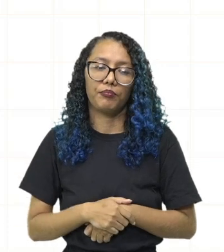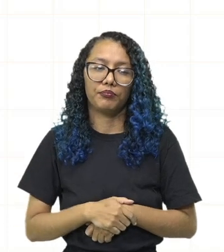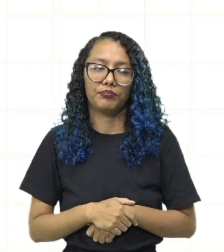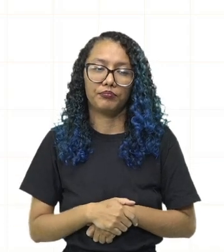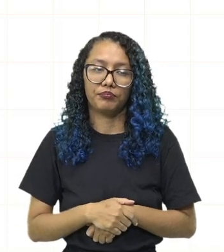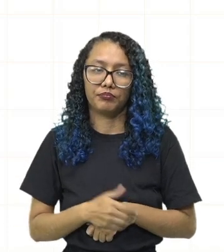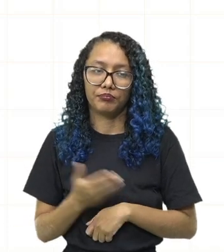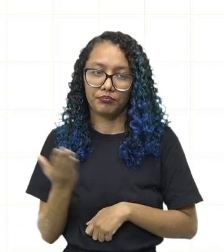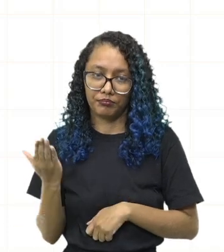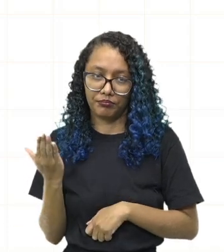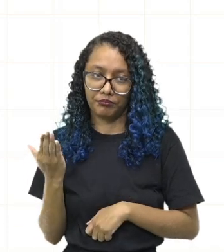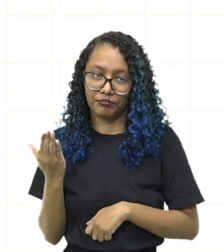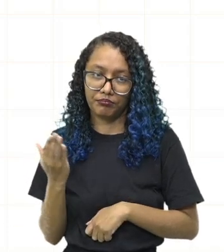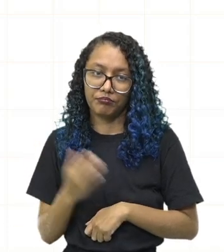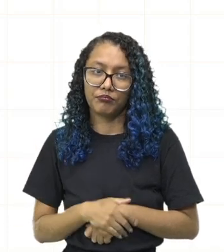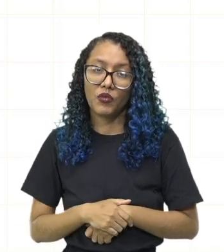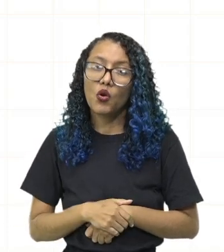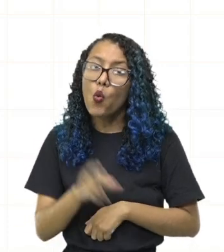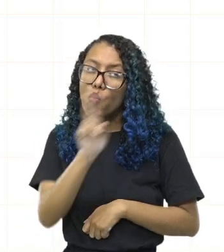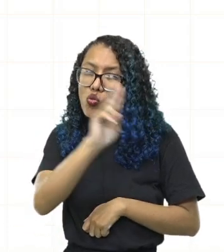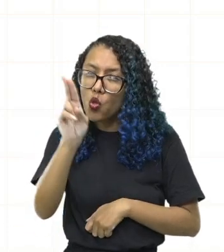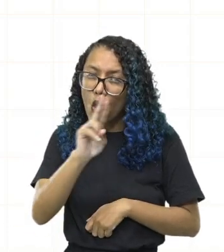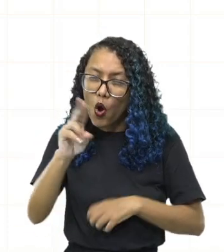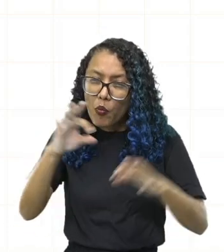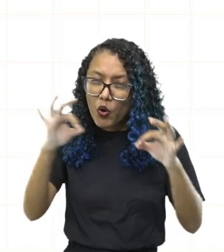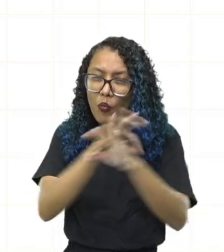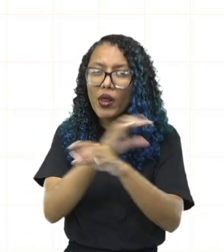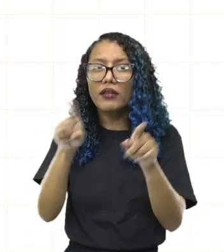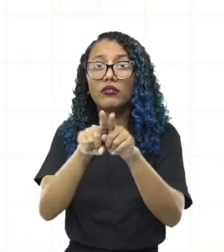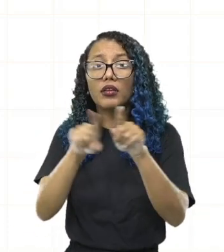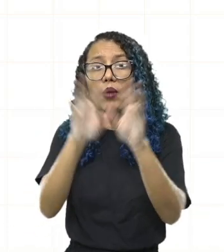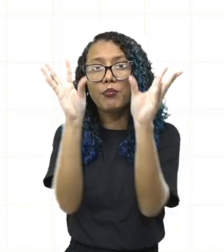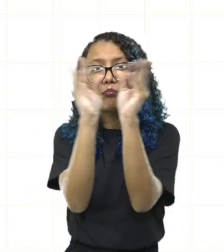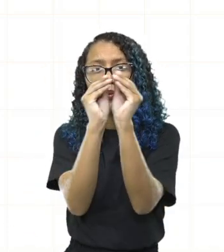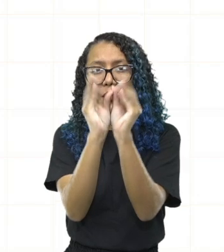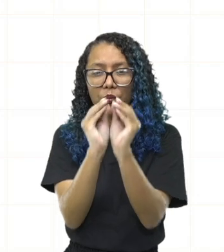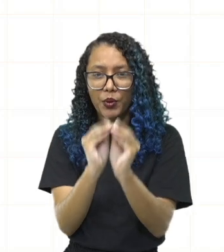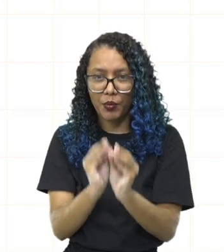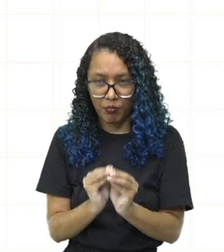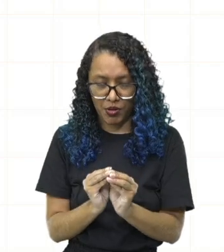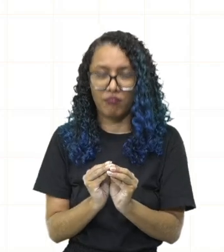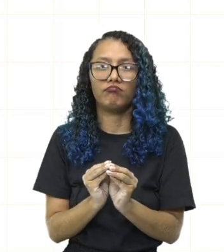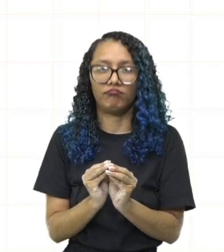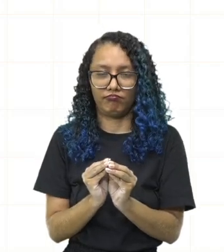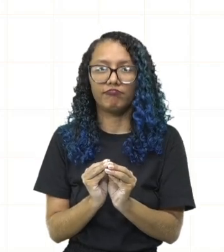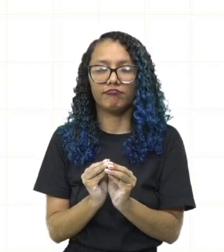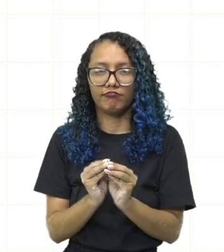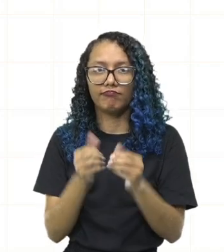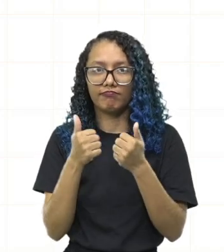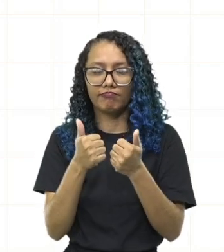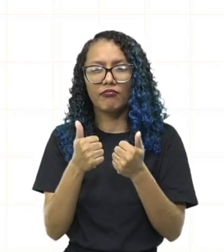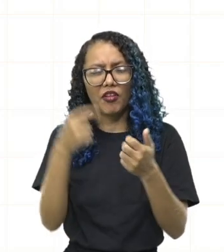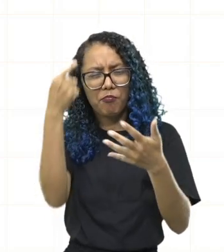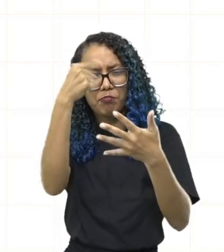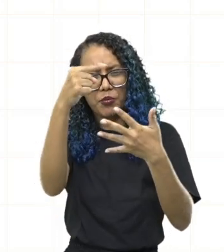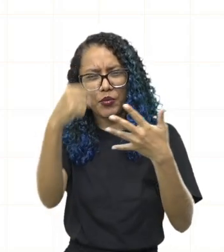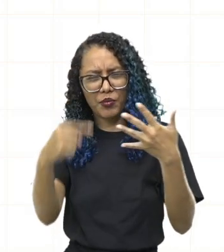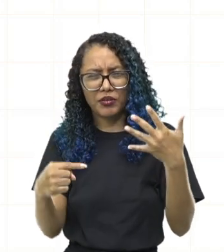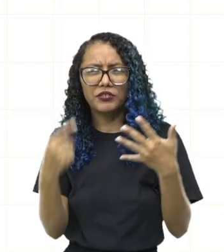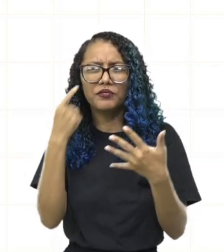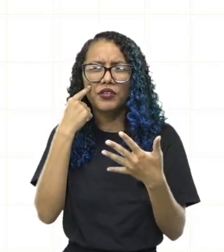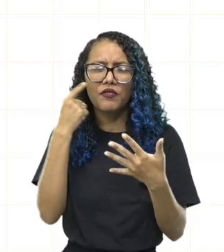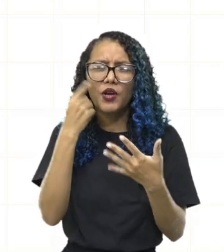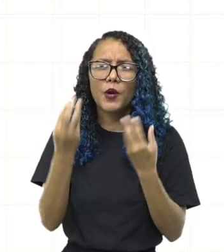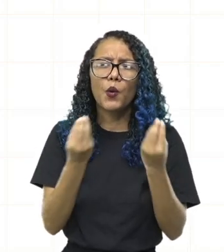sigla também de cada uma delas. Observando essas categorias, a gente vai verificar cada uma